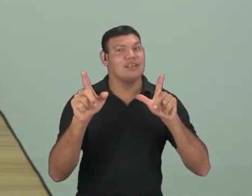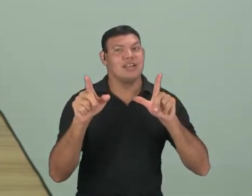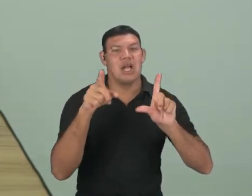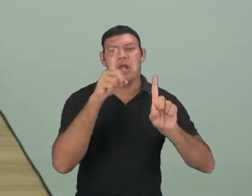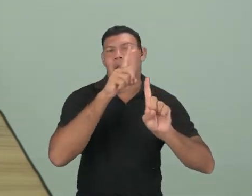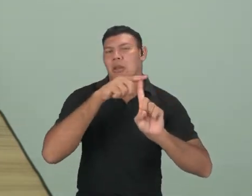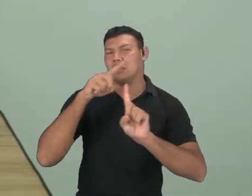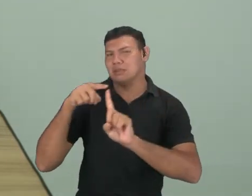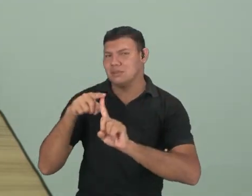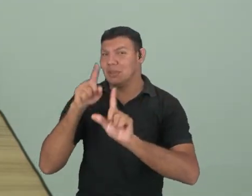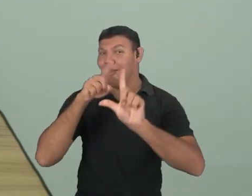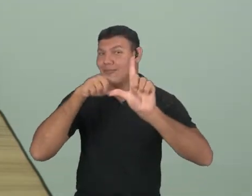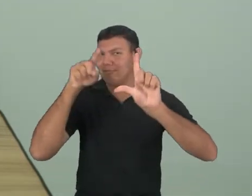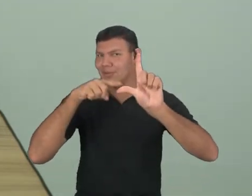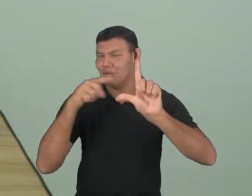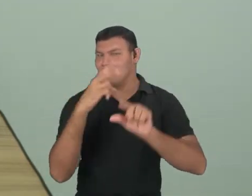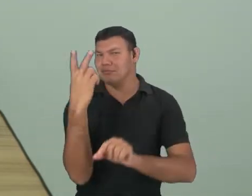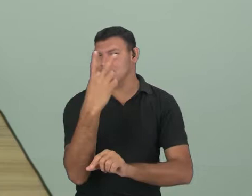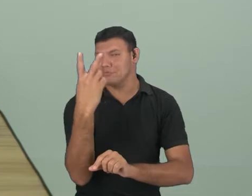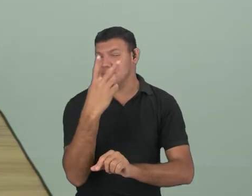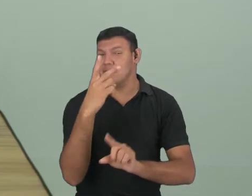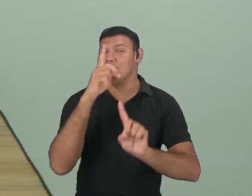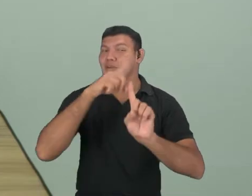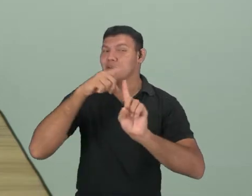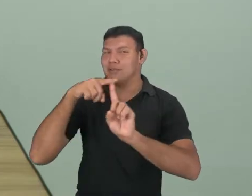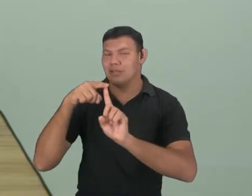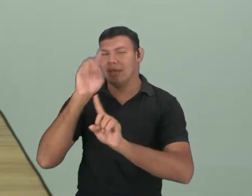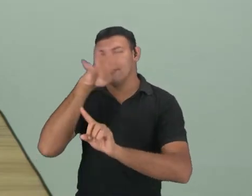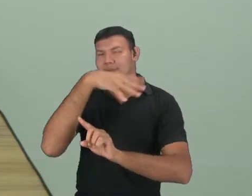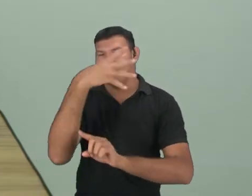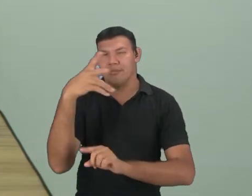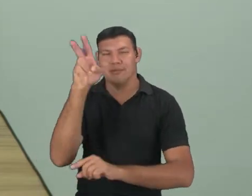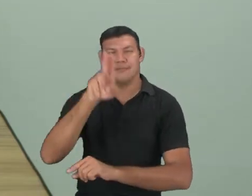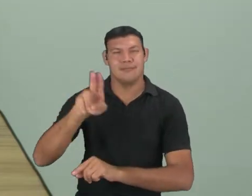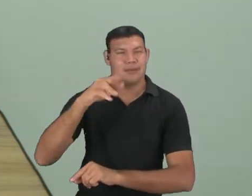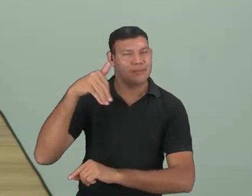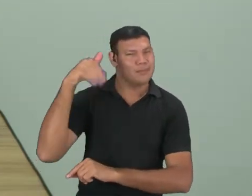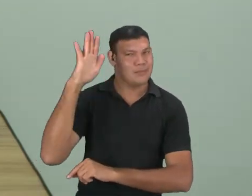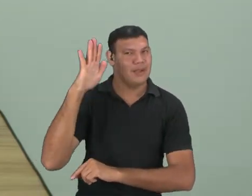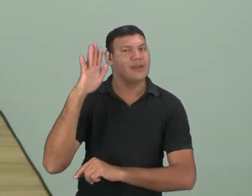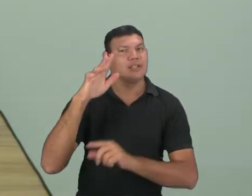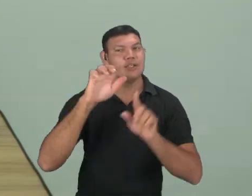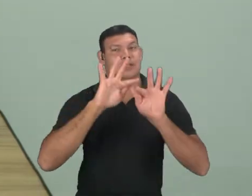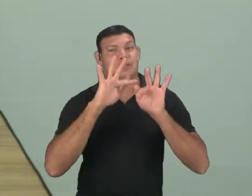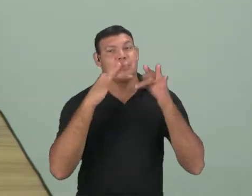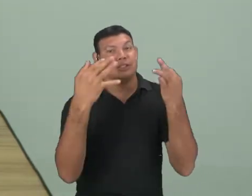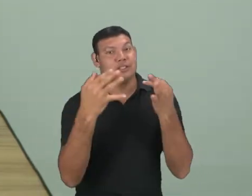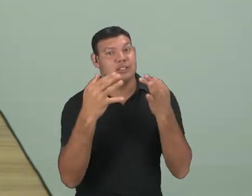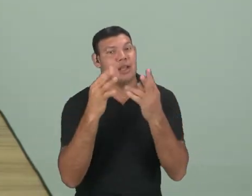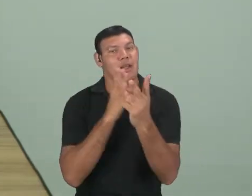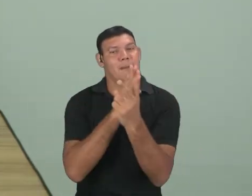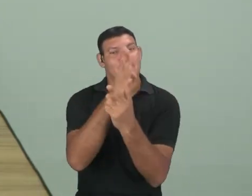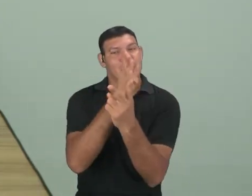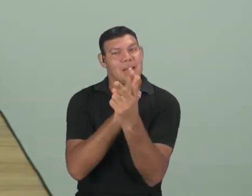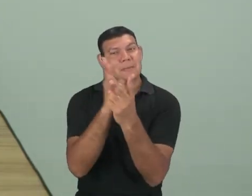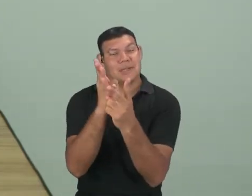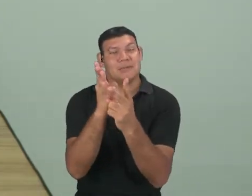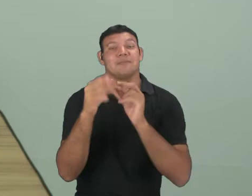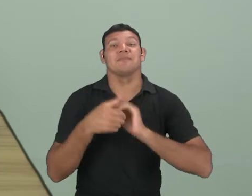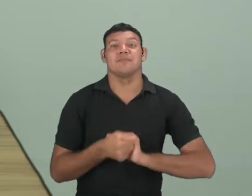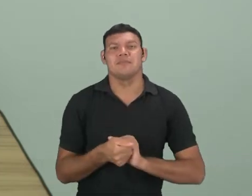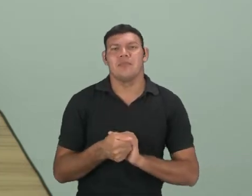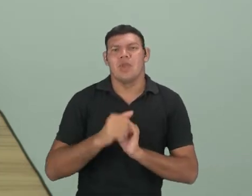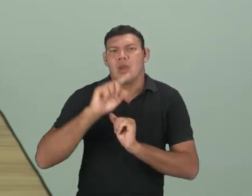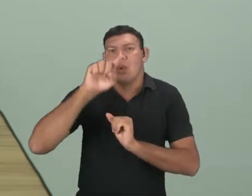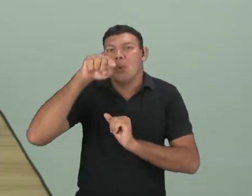gráficos, né? Os dois tipos de tabelas mais usadas, né? Vimos uma simples, outra de dupla entrada. E depois